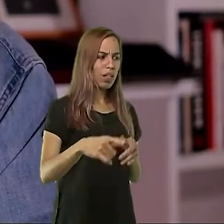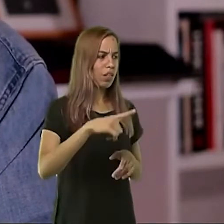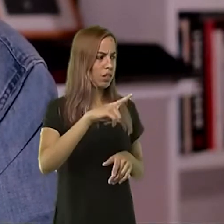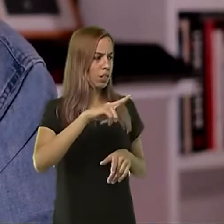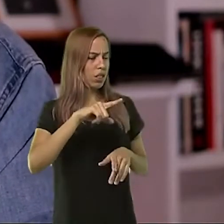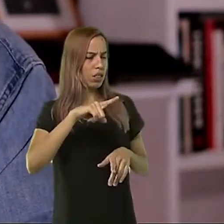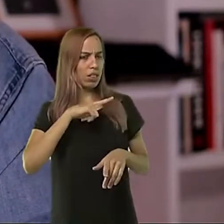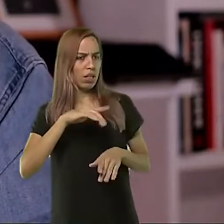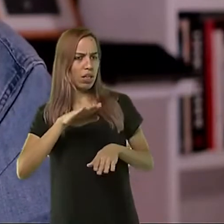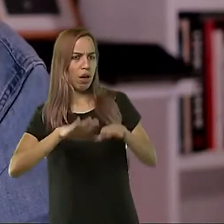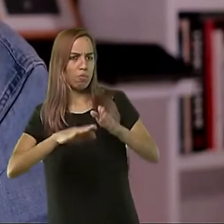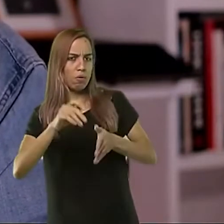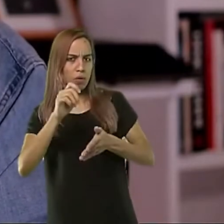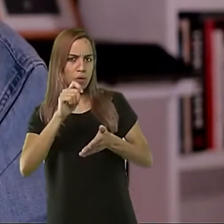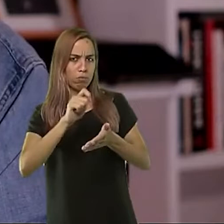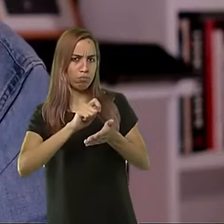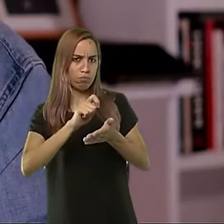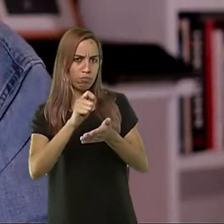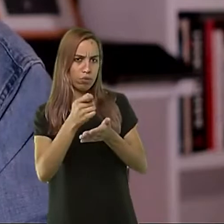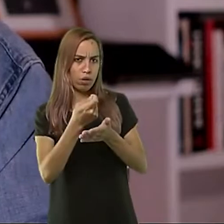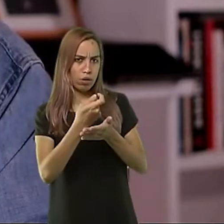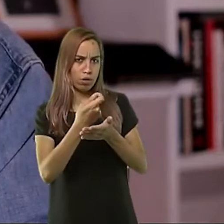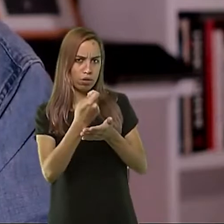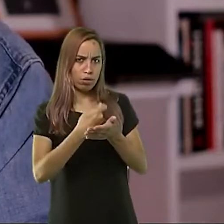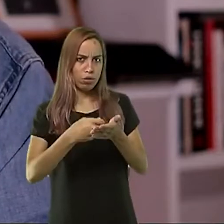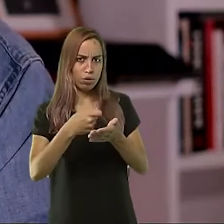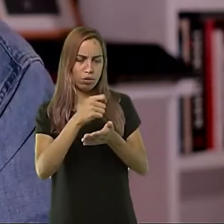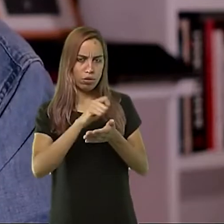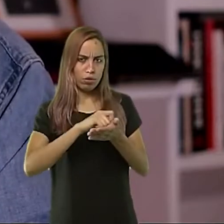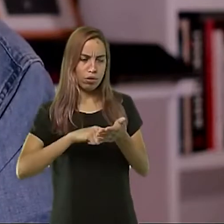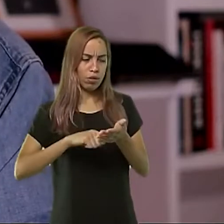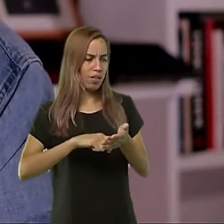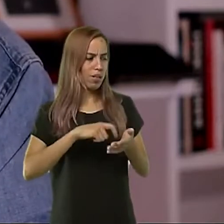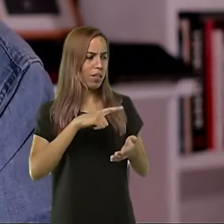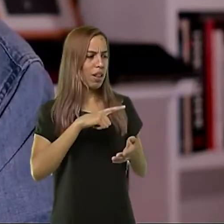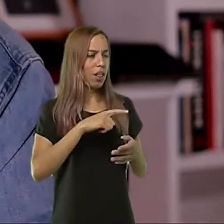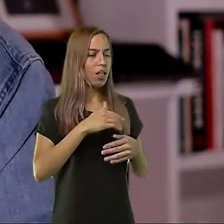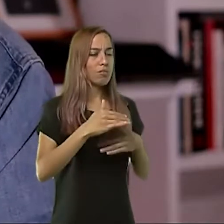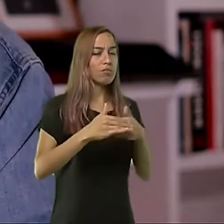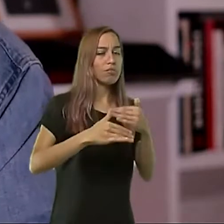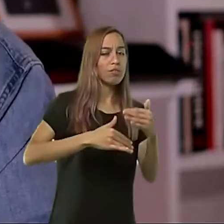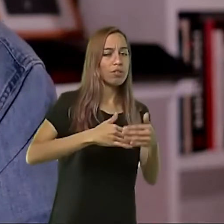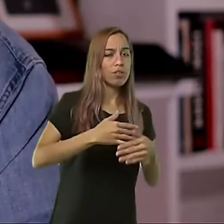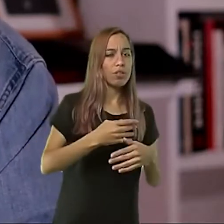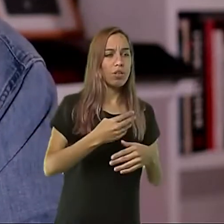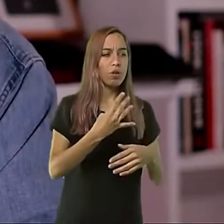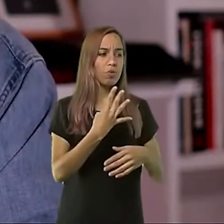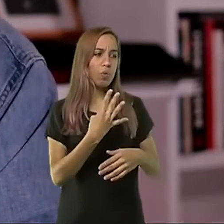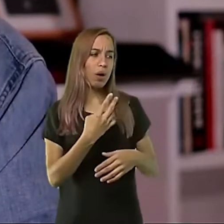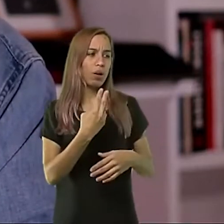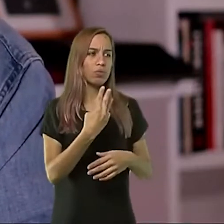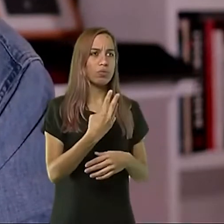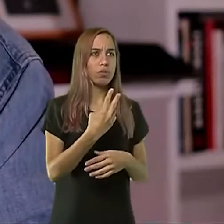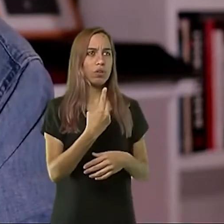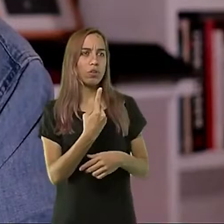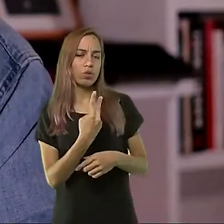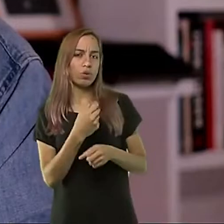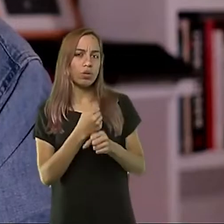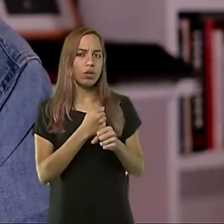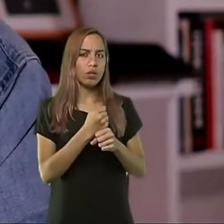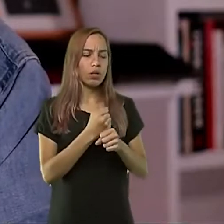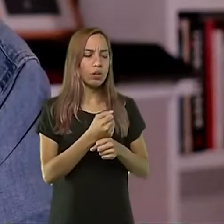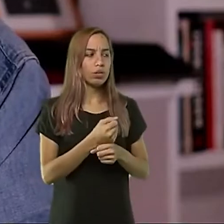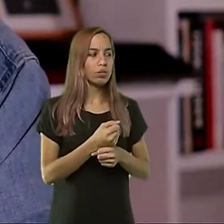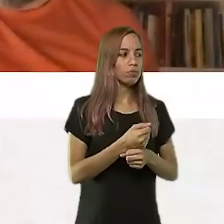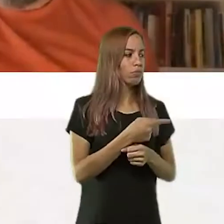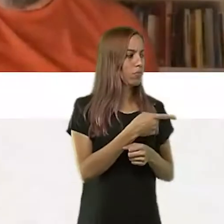um tempo, uma vida para escrever 3, 2, 4 romances. Me parece que você tem uma relação favorável com o tempo e a